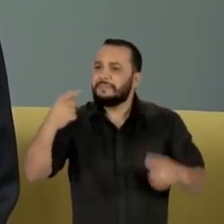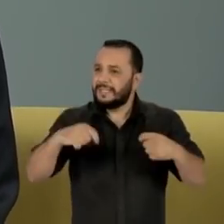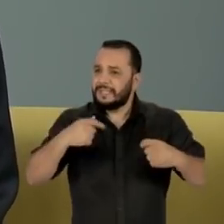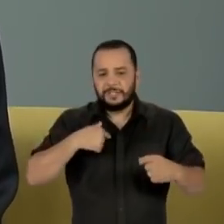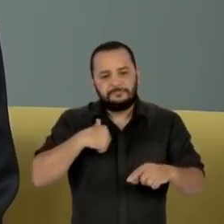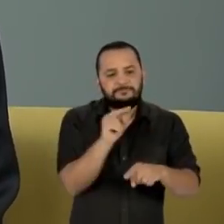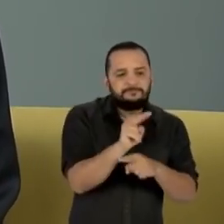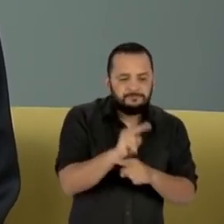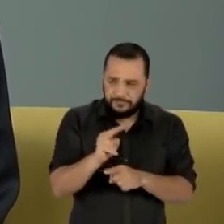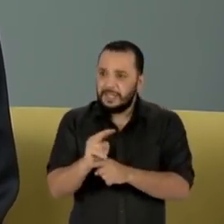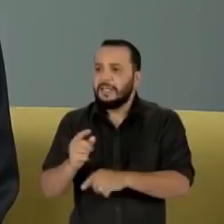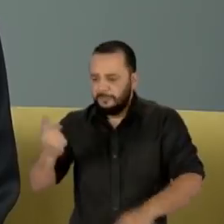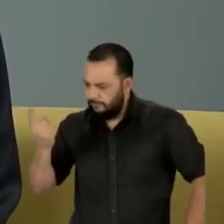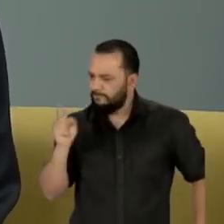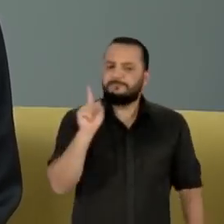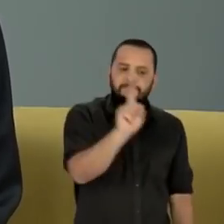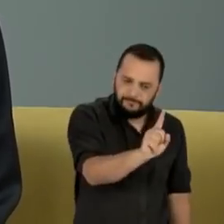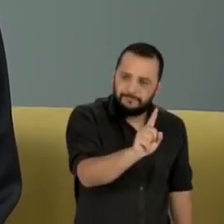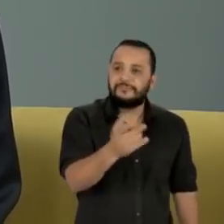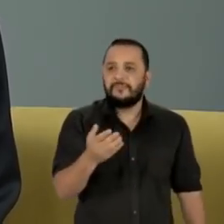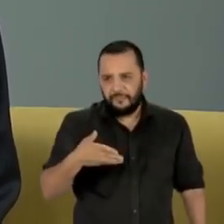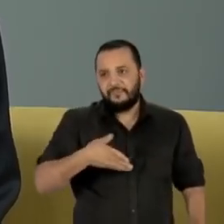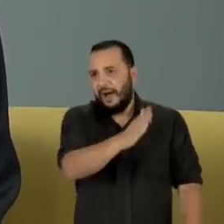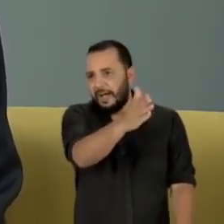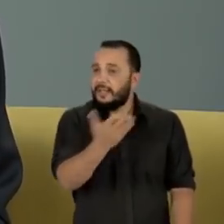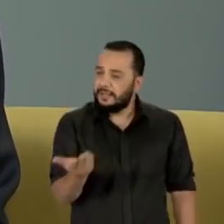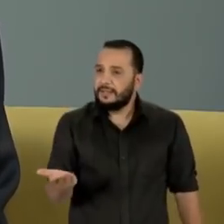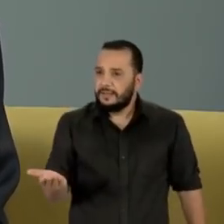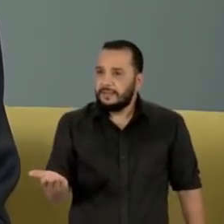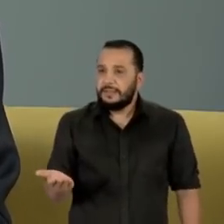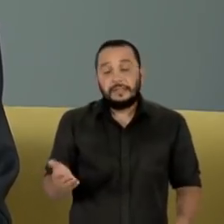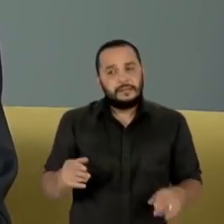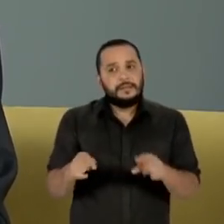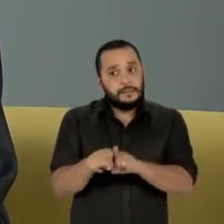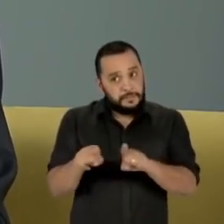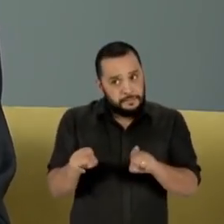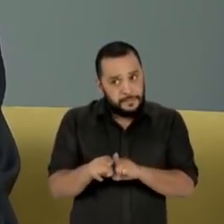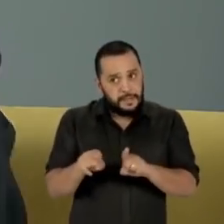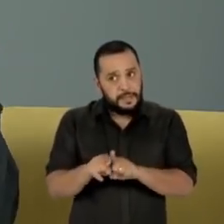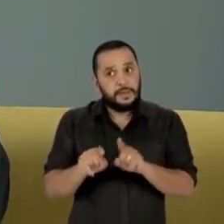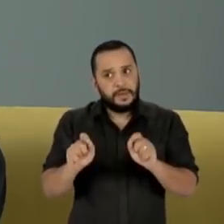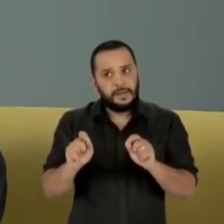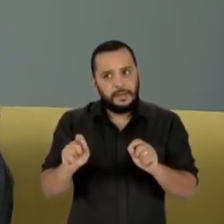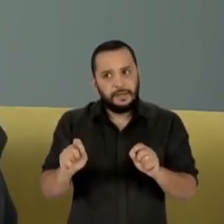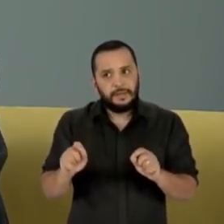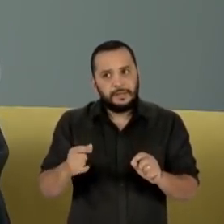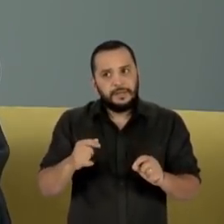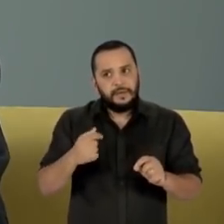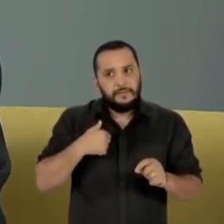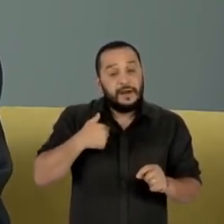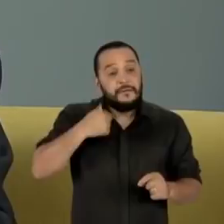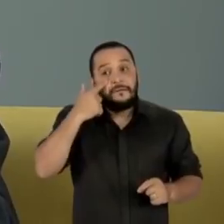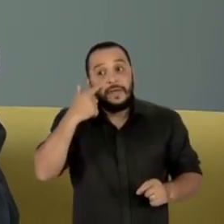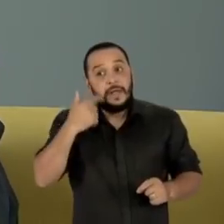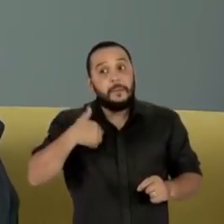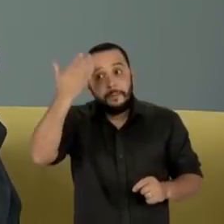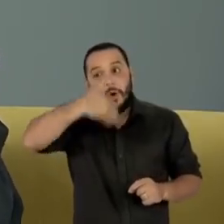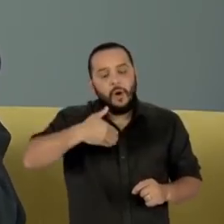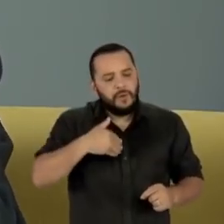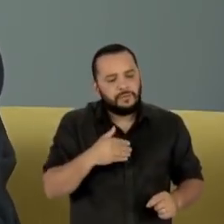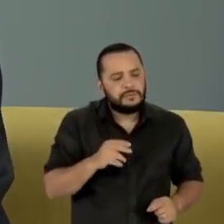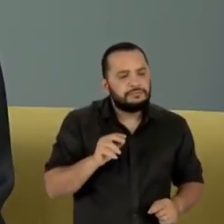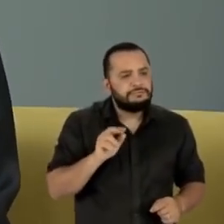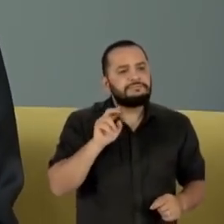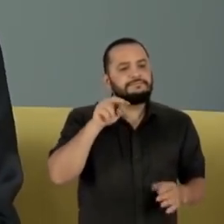especial conselheiro tutelar é normalmente a pessoa que tem condições de fazer essa primeira verificação de itens primeiro